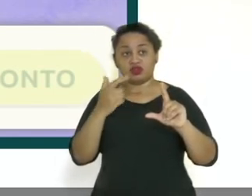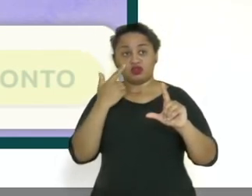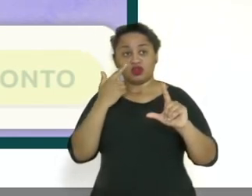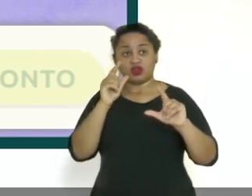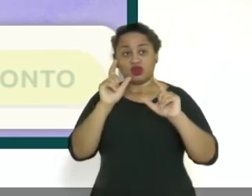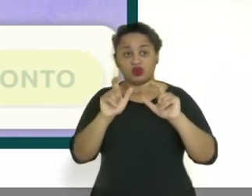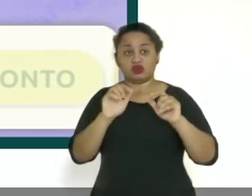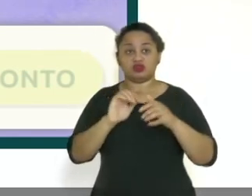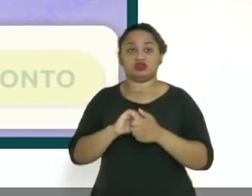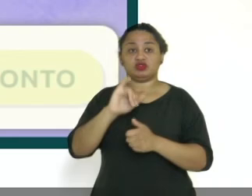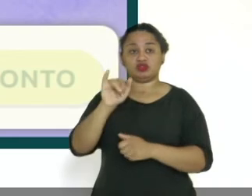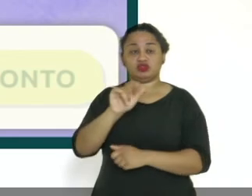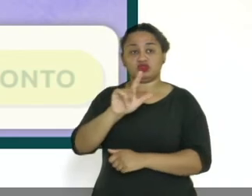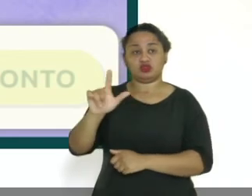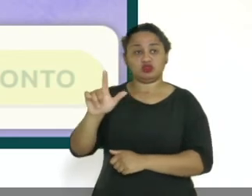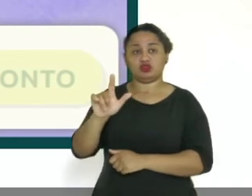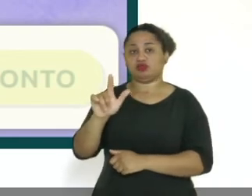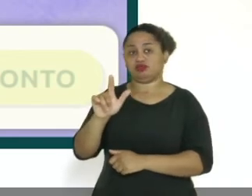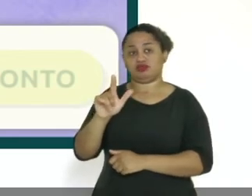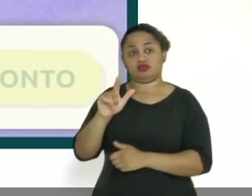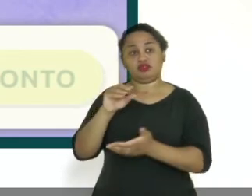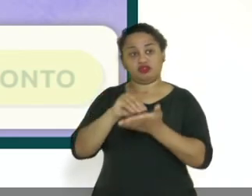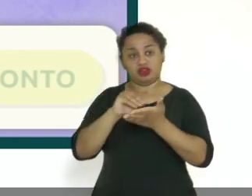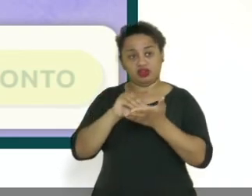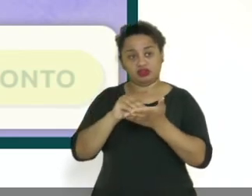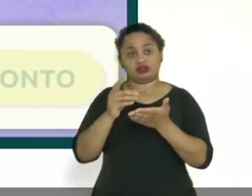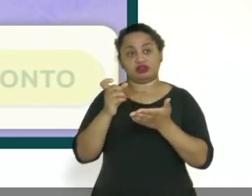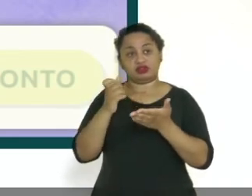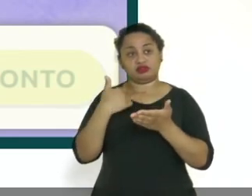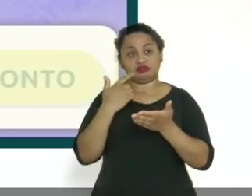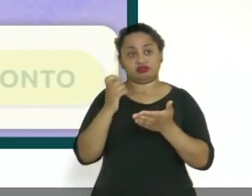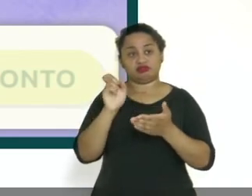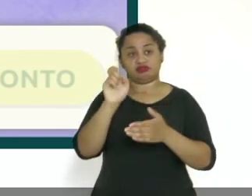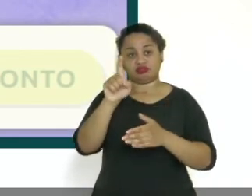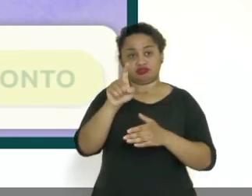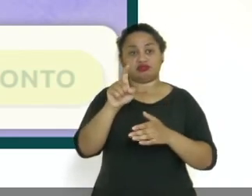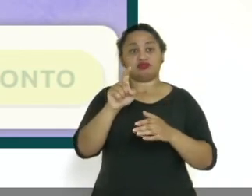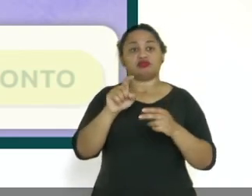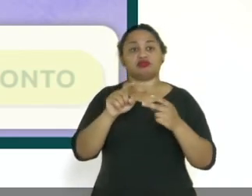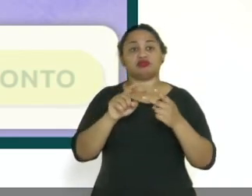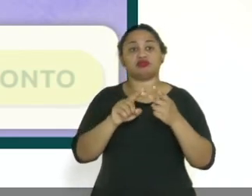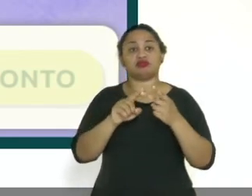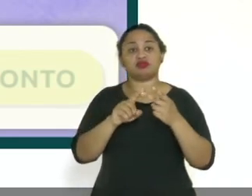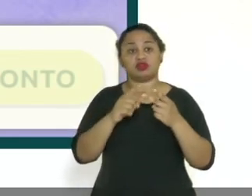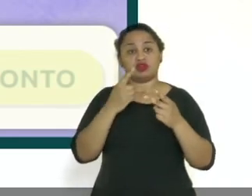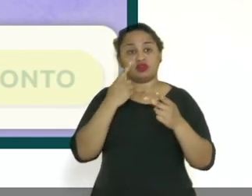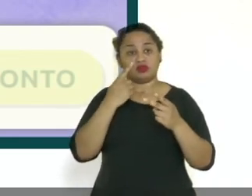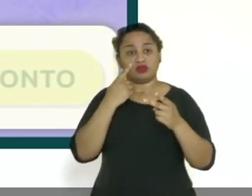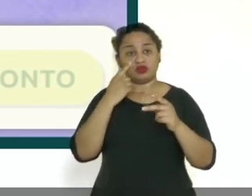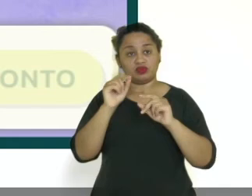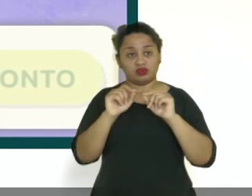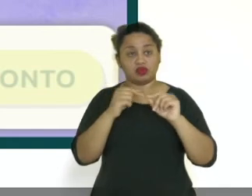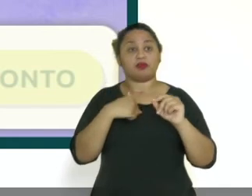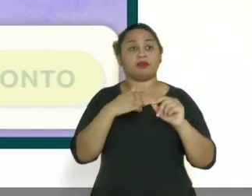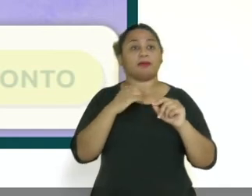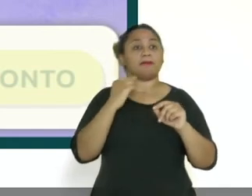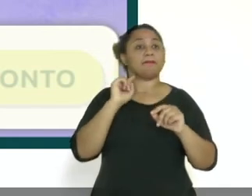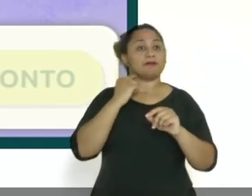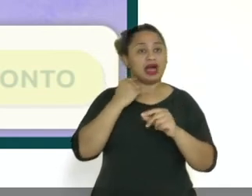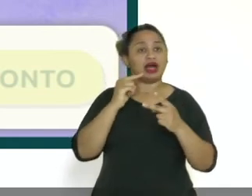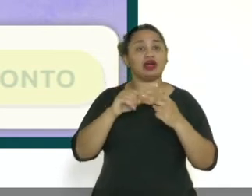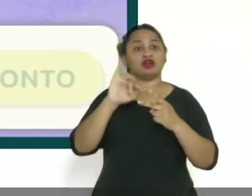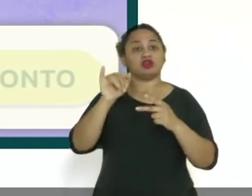Ó, julho não tá completado. Então, ó, tá aqui, ó. Julho vamos completar. Ó, então vamos ver aqui, ó. Maio,